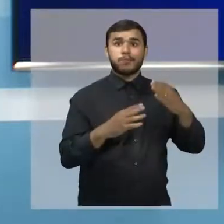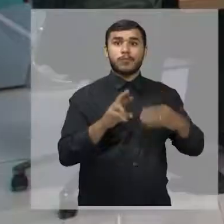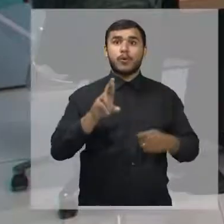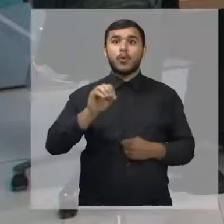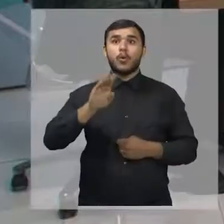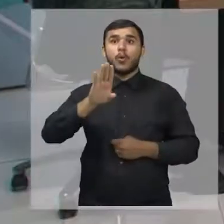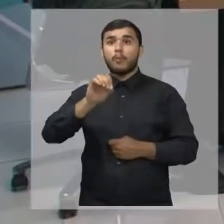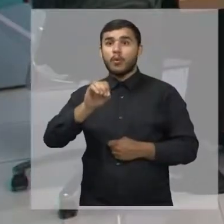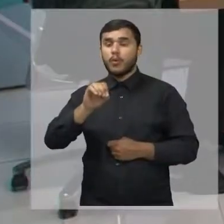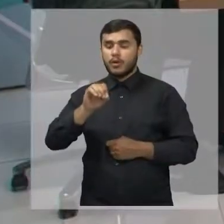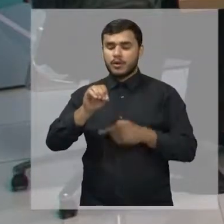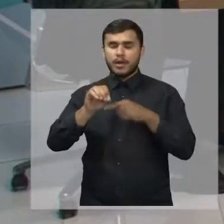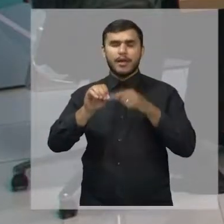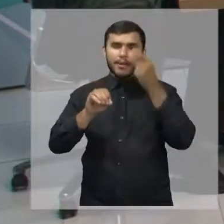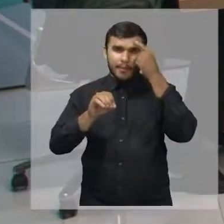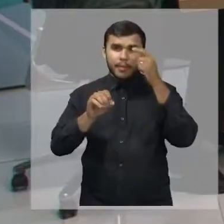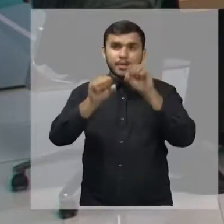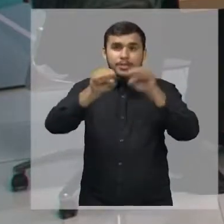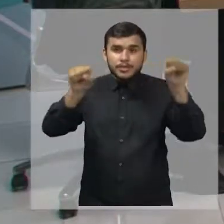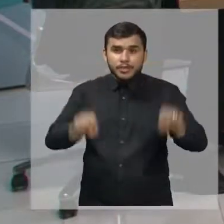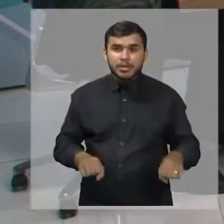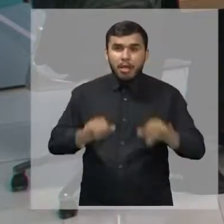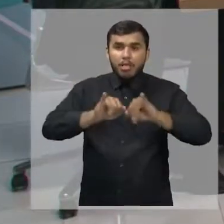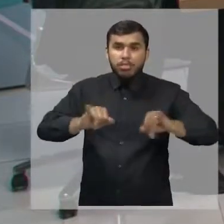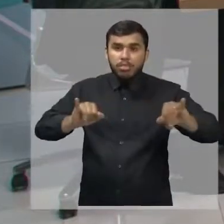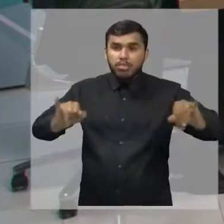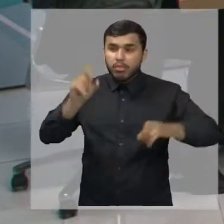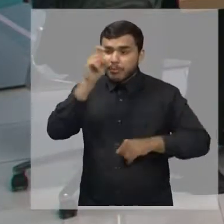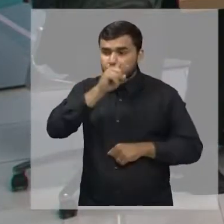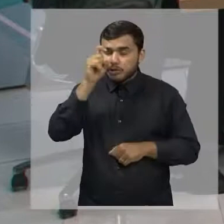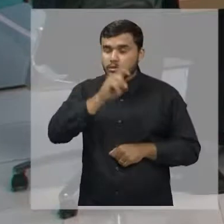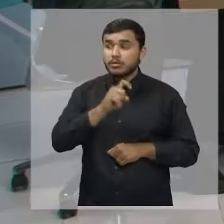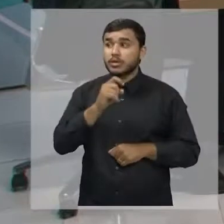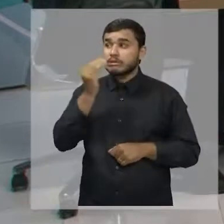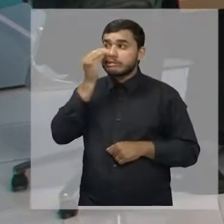news da vida para isso. E não é possível. Se tudo